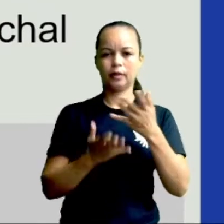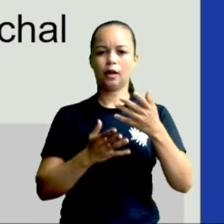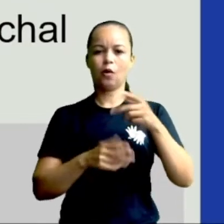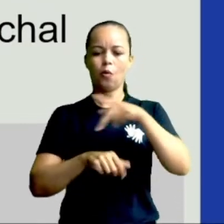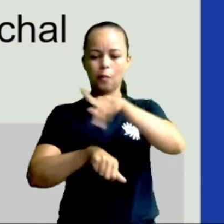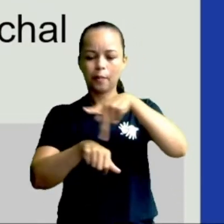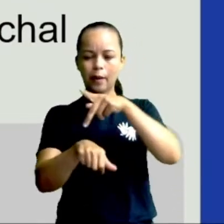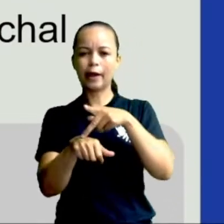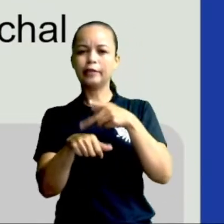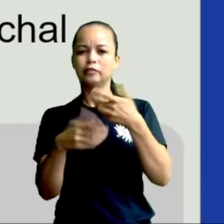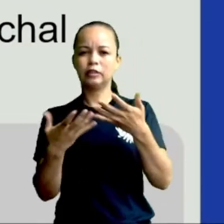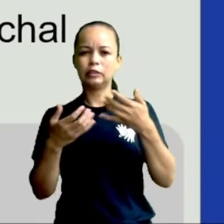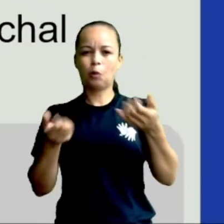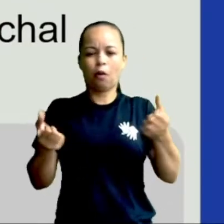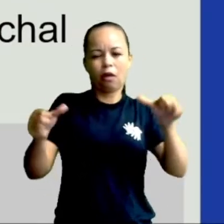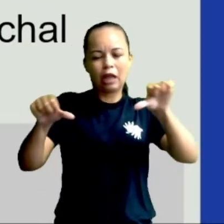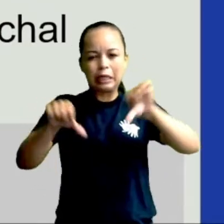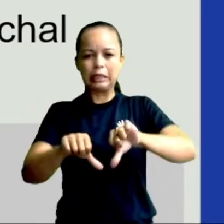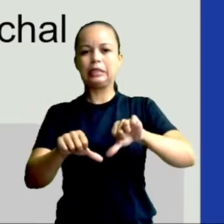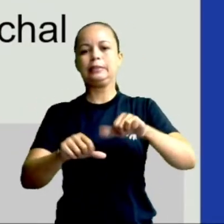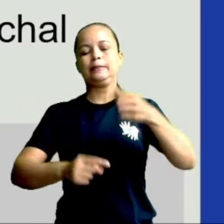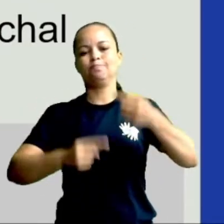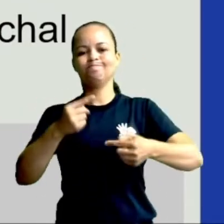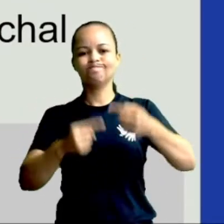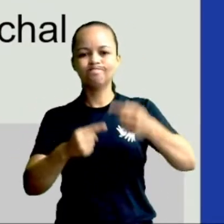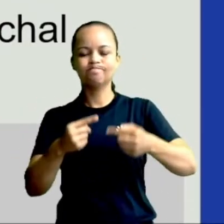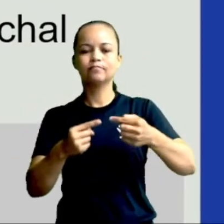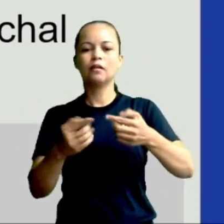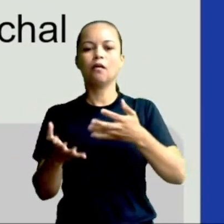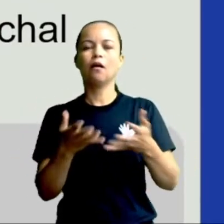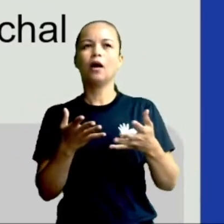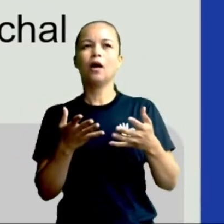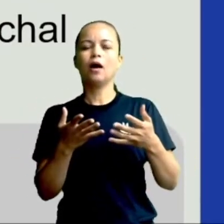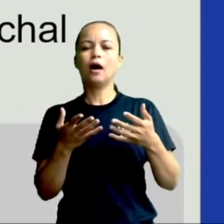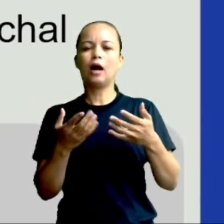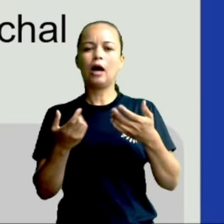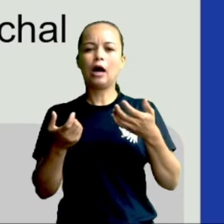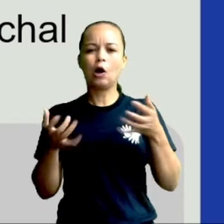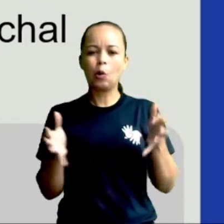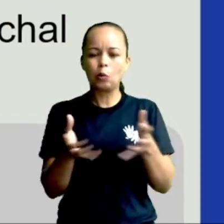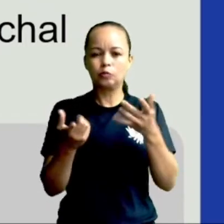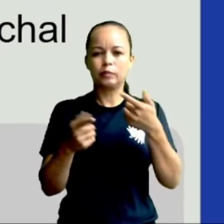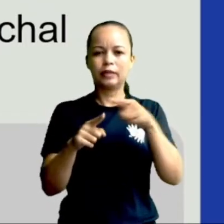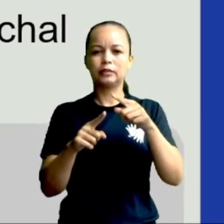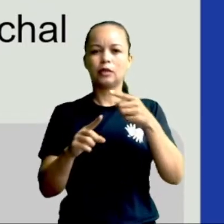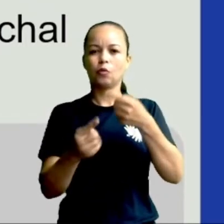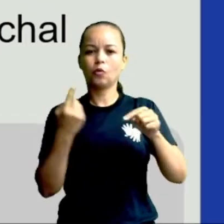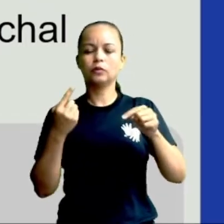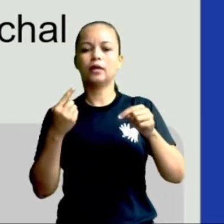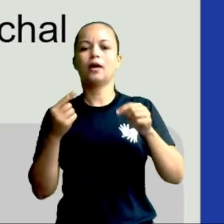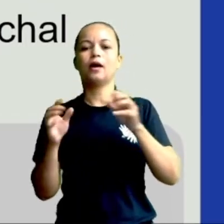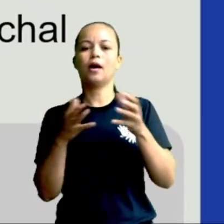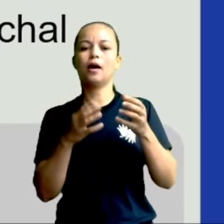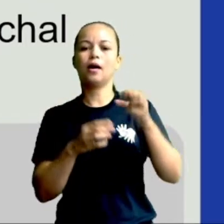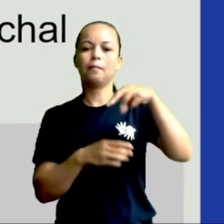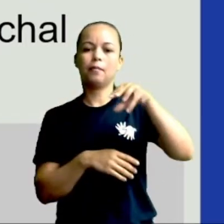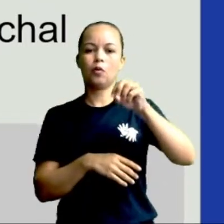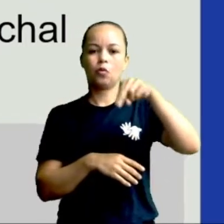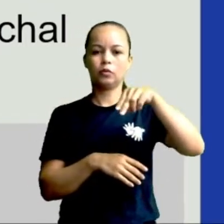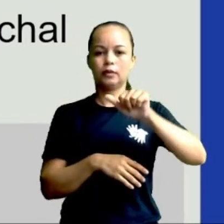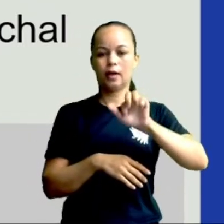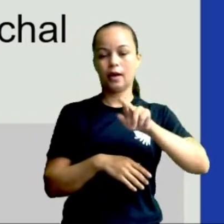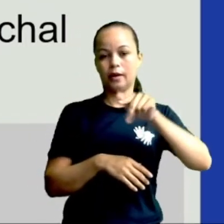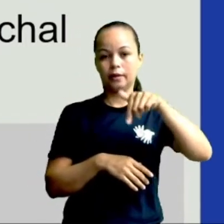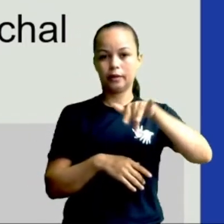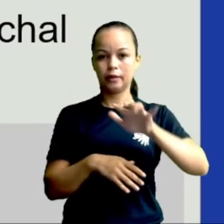vivenciou uma forte crise política. A conspiração contra a monarquia ganhou força no